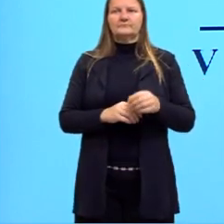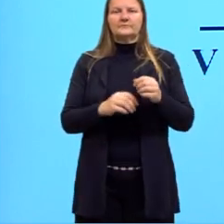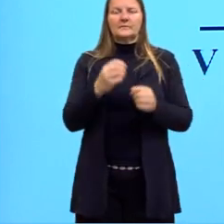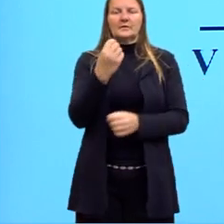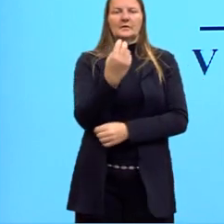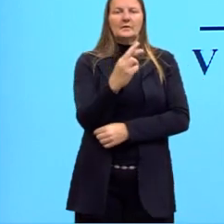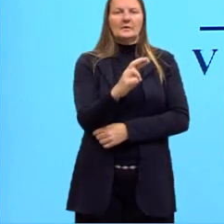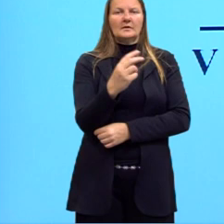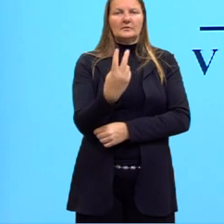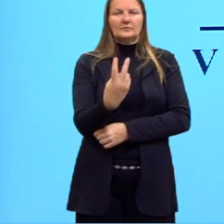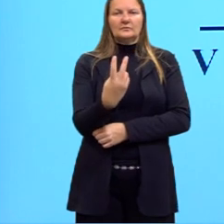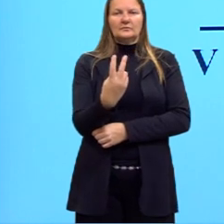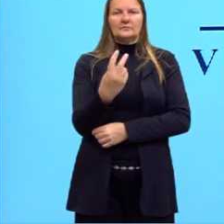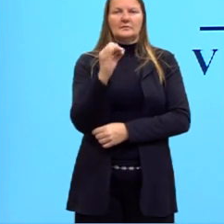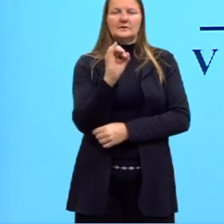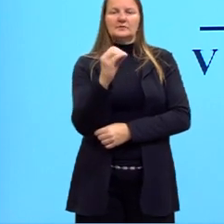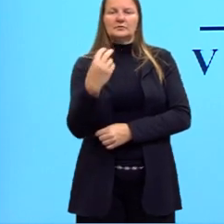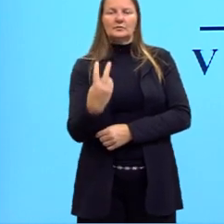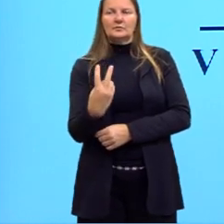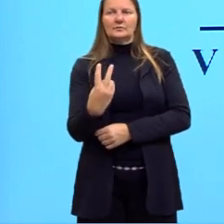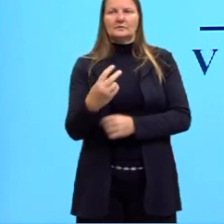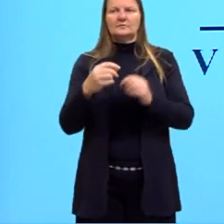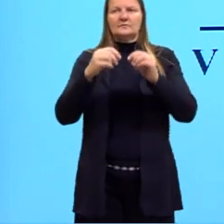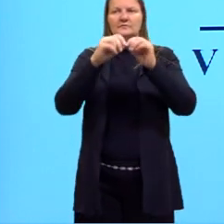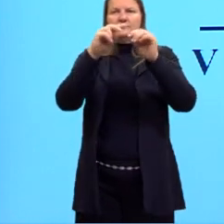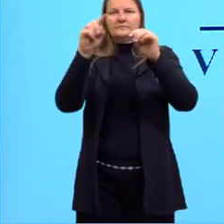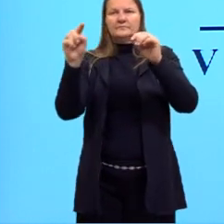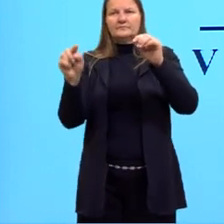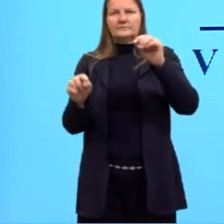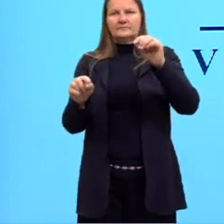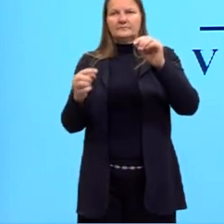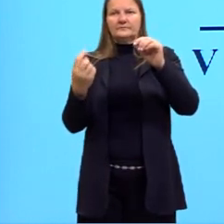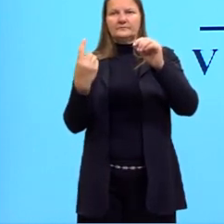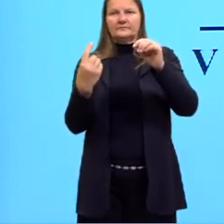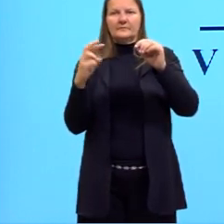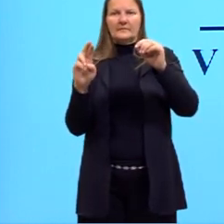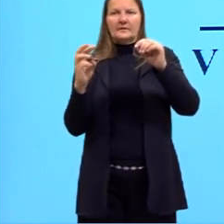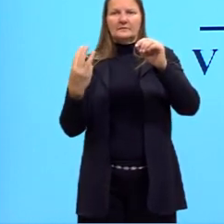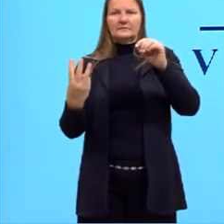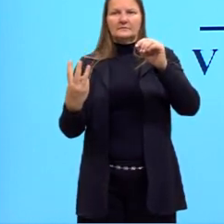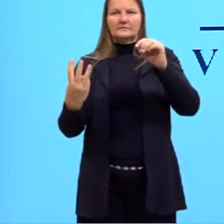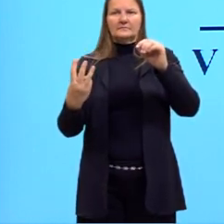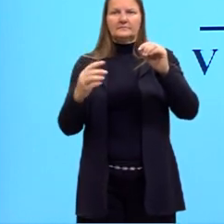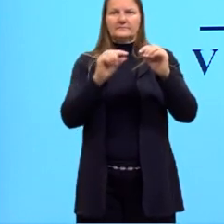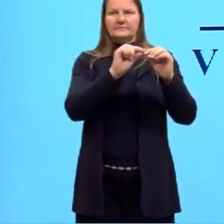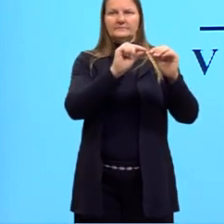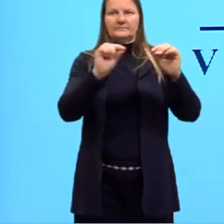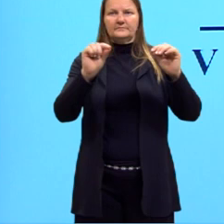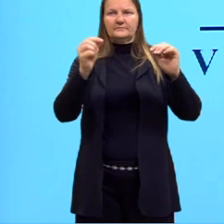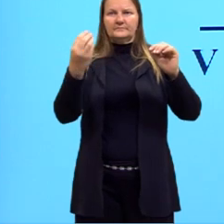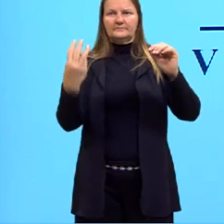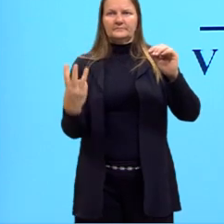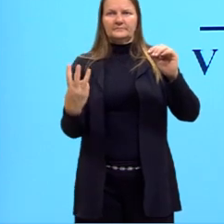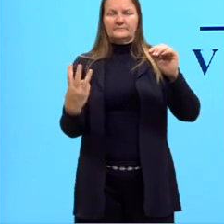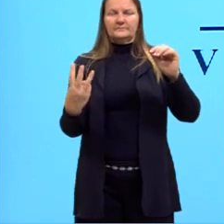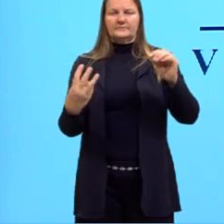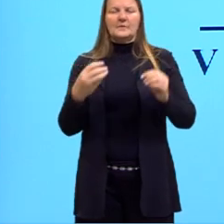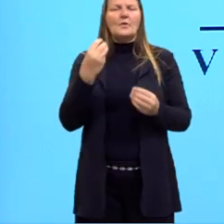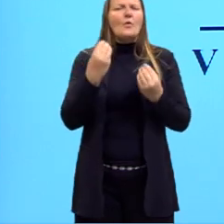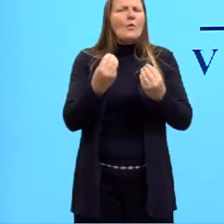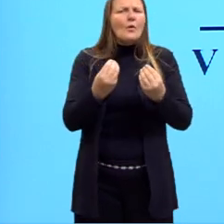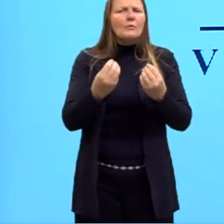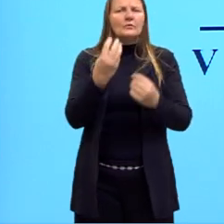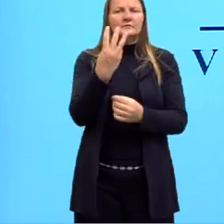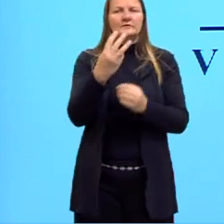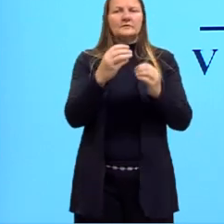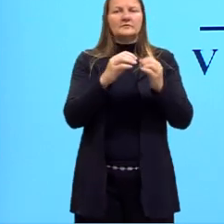corrente dois passando por por R2 e uma corrente três passando por r3ta E como que essas três Correntes